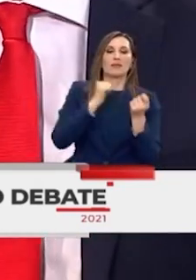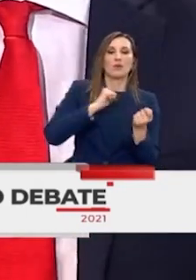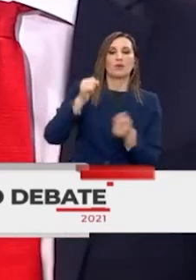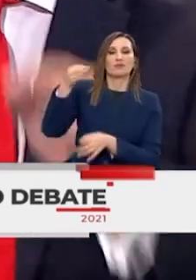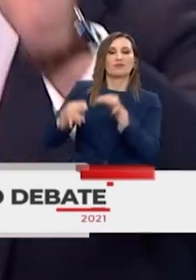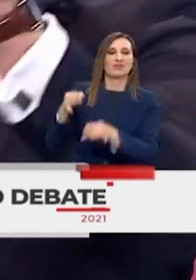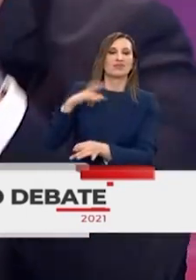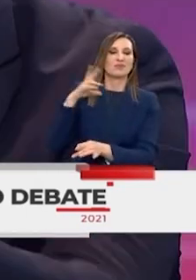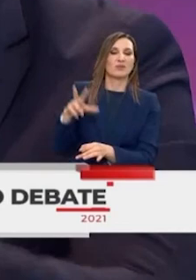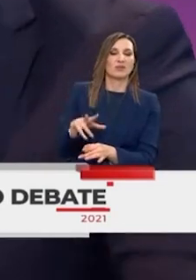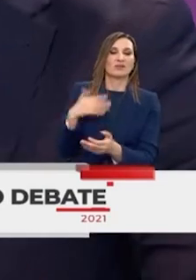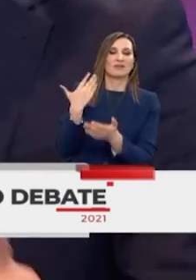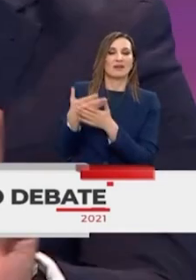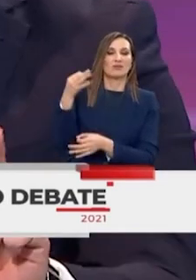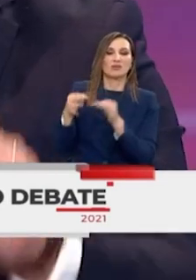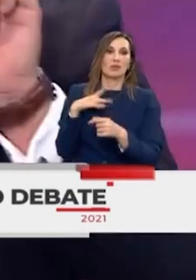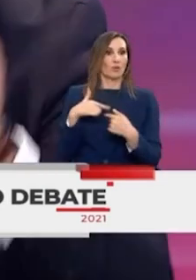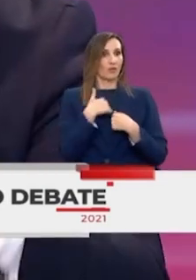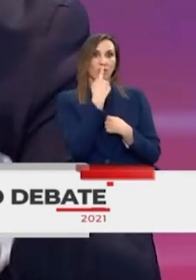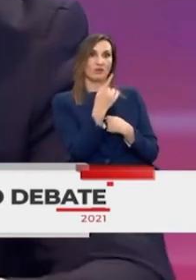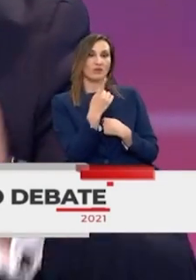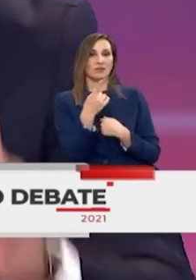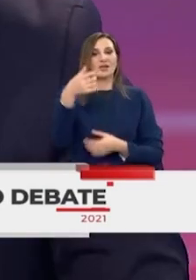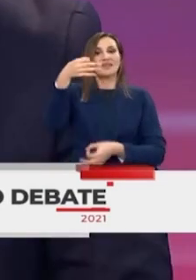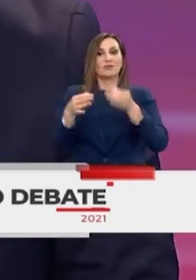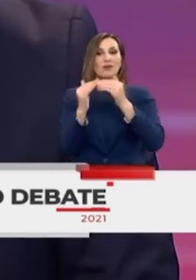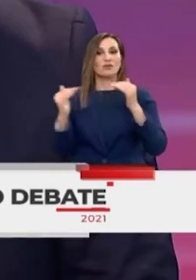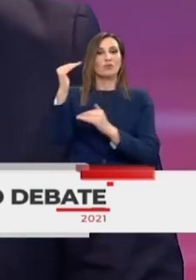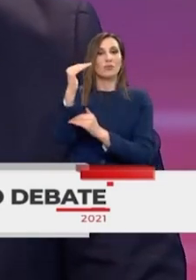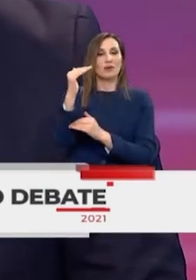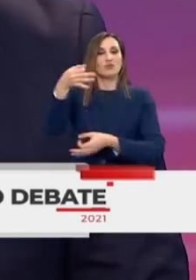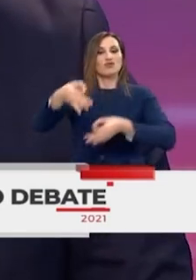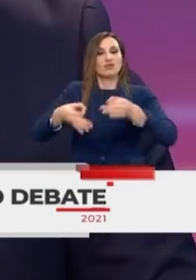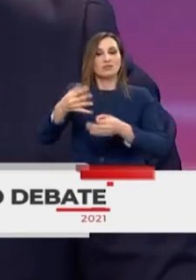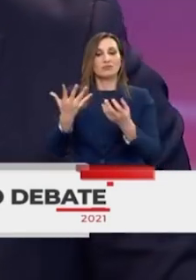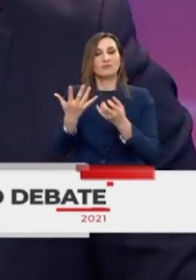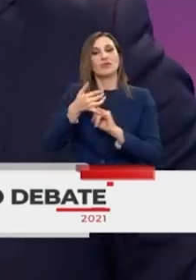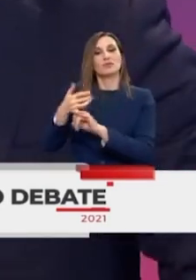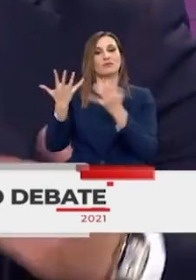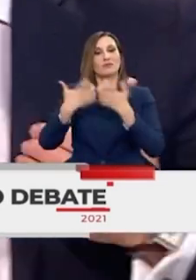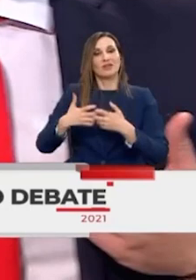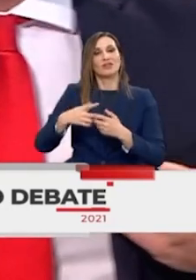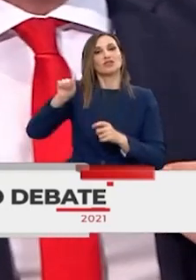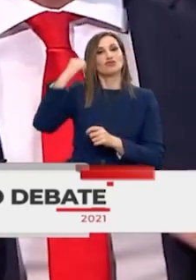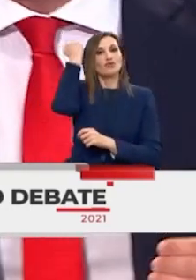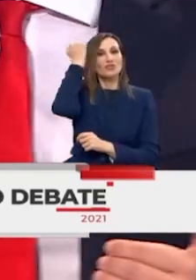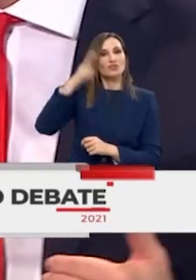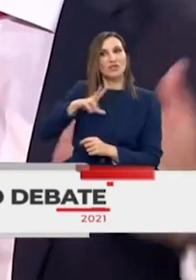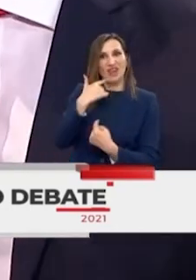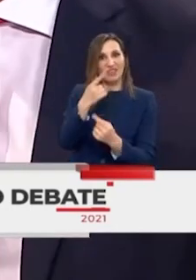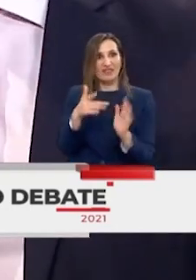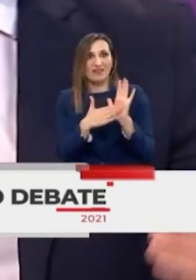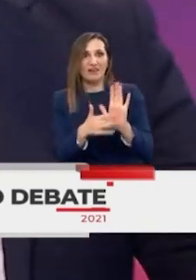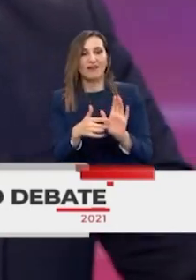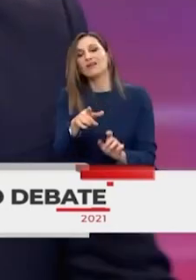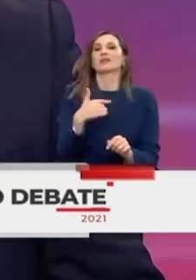justiça portuguesa, desacreditar a justiça, não sou eu que o digo, foi o Supremo Tribunal de Justiça, foi a Associação Sindical dos Juízes Portugueses, e vem dizer-me a mim que eu fiz isto